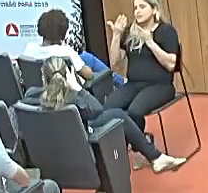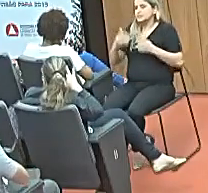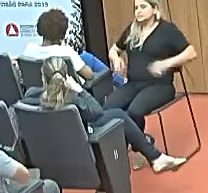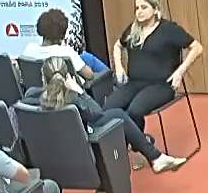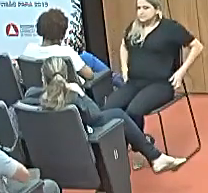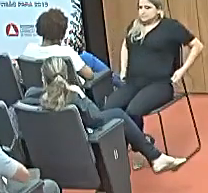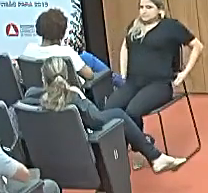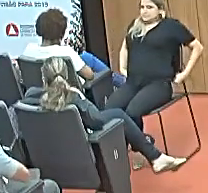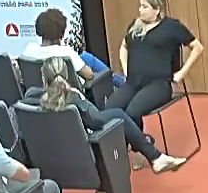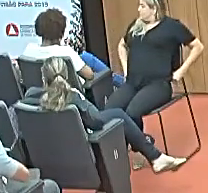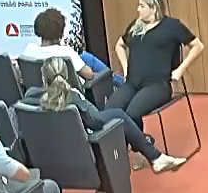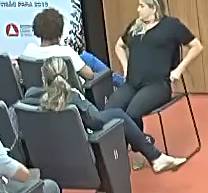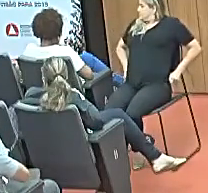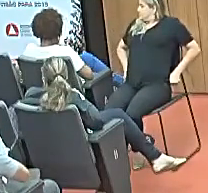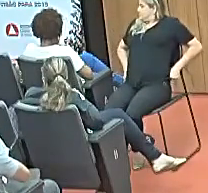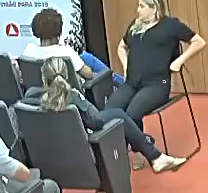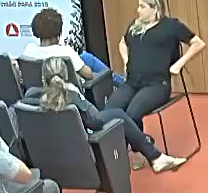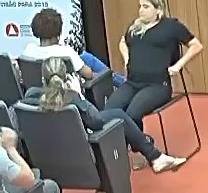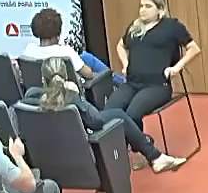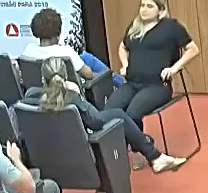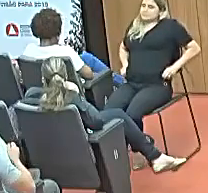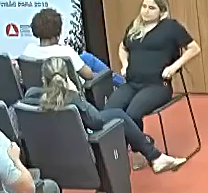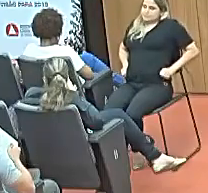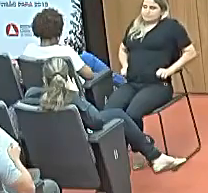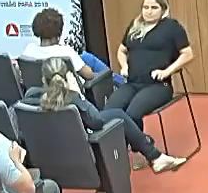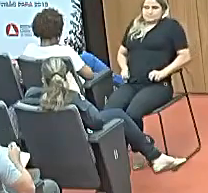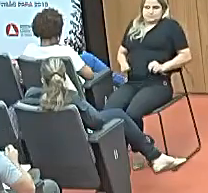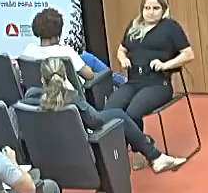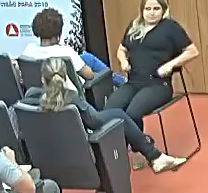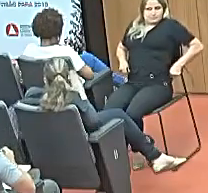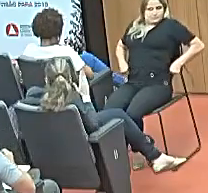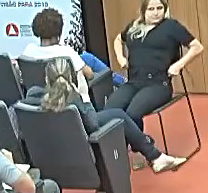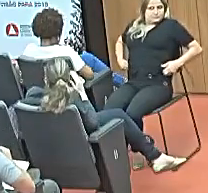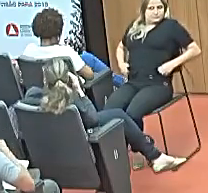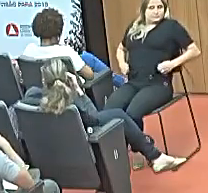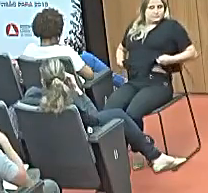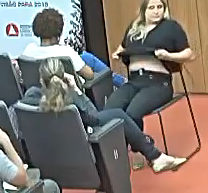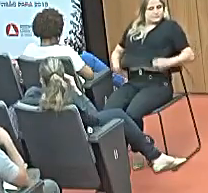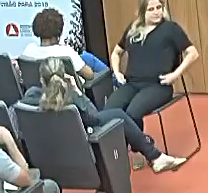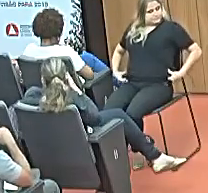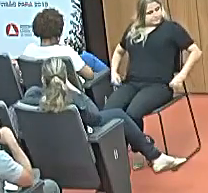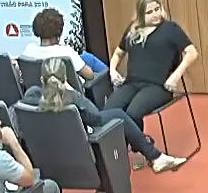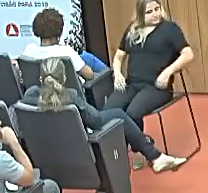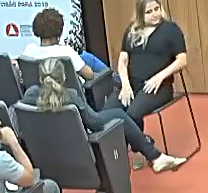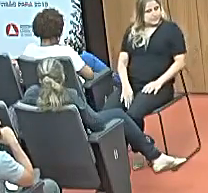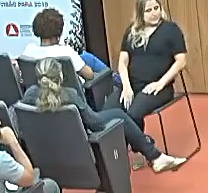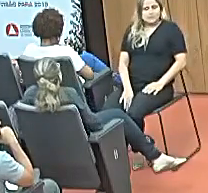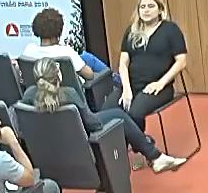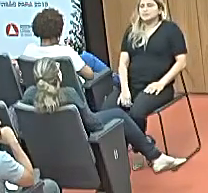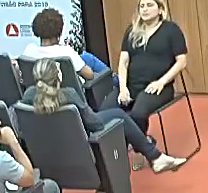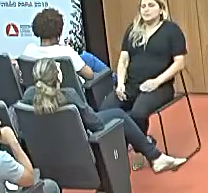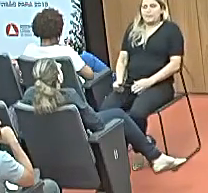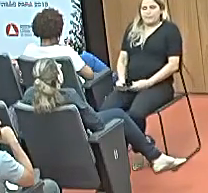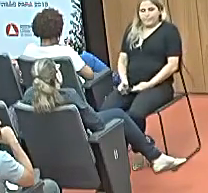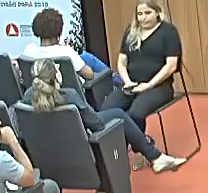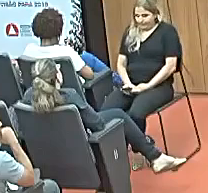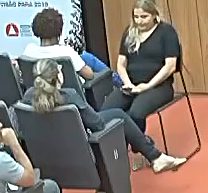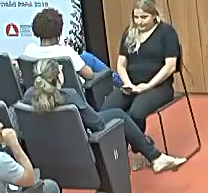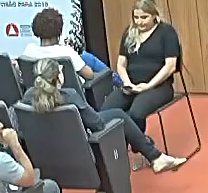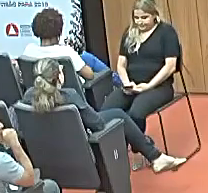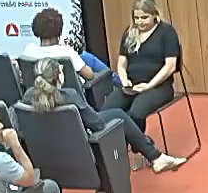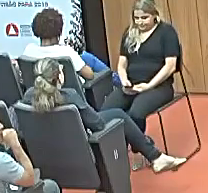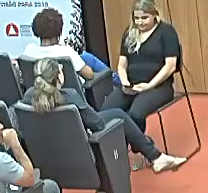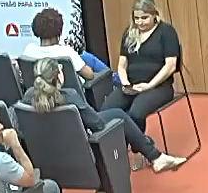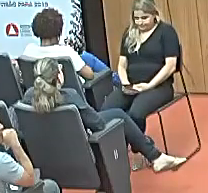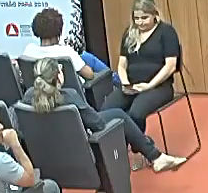é com este desenvolvimento produtivo sentido tecnológico tema agropecuária desenvolvimento agrário convido guilherme